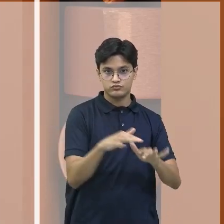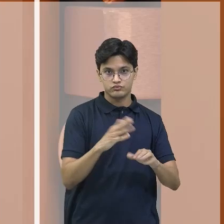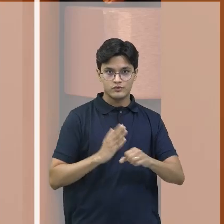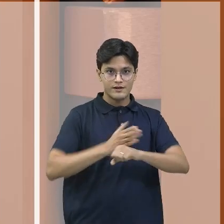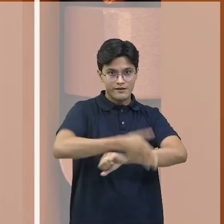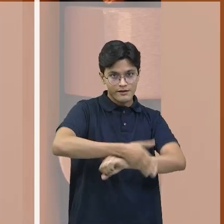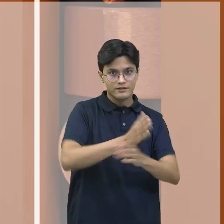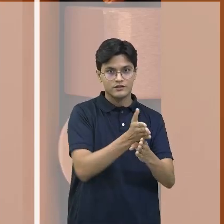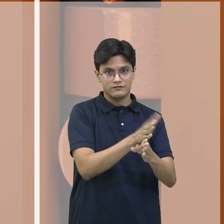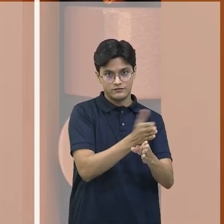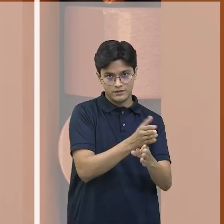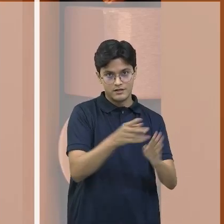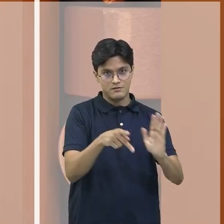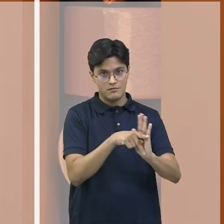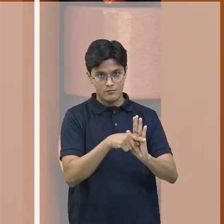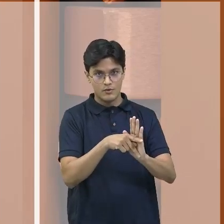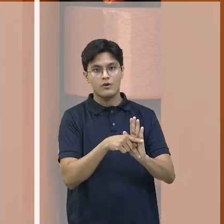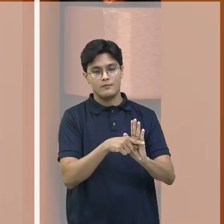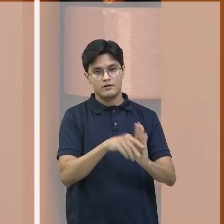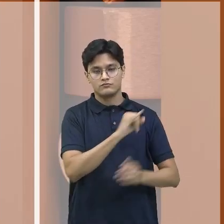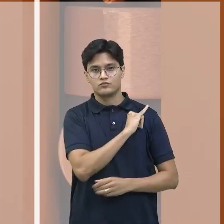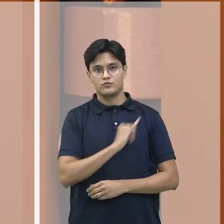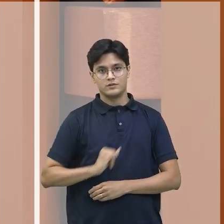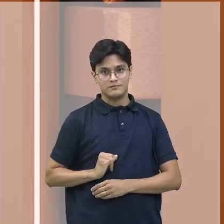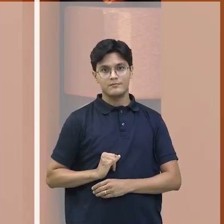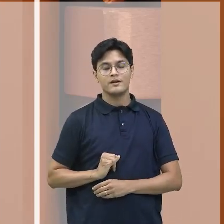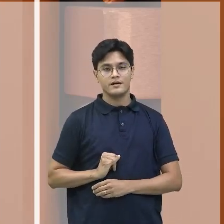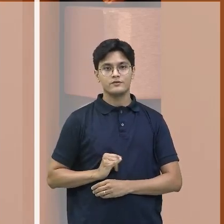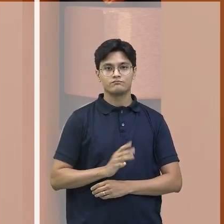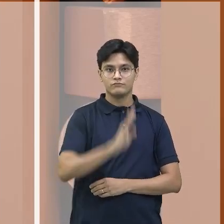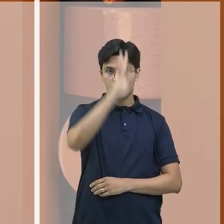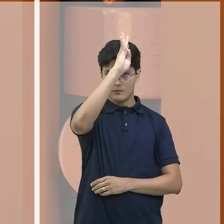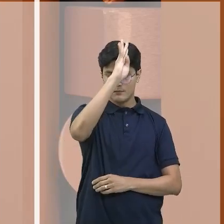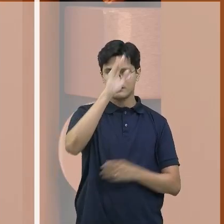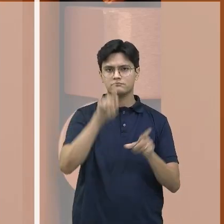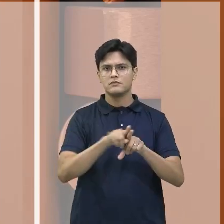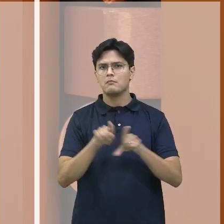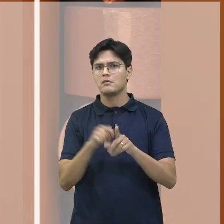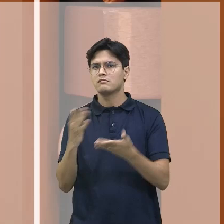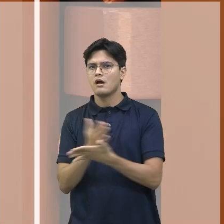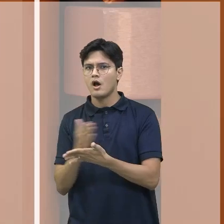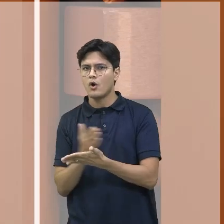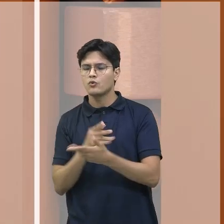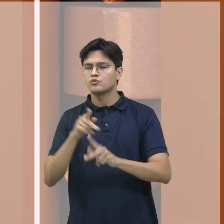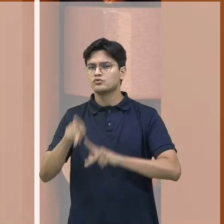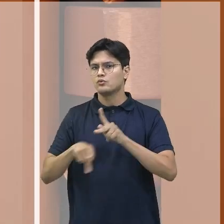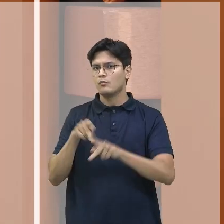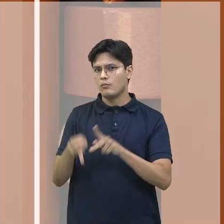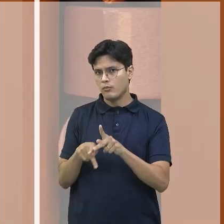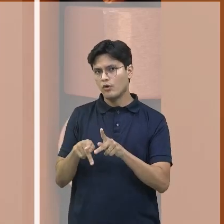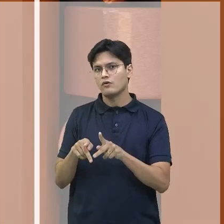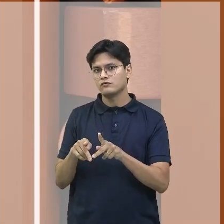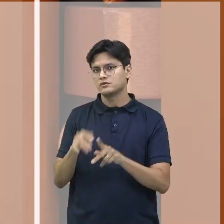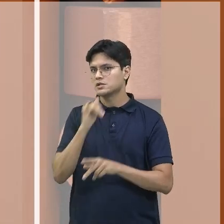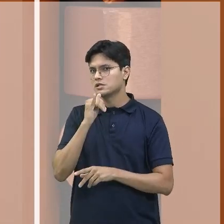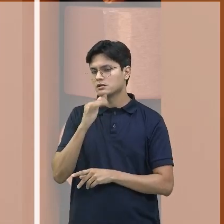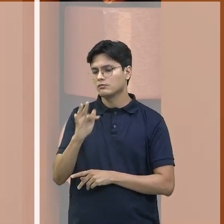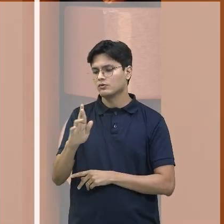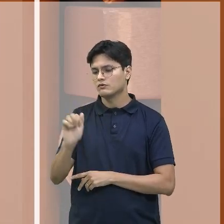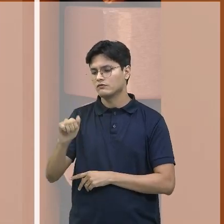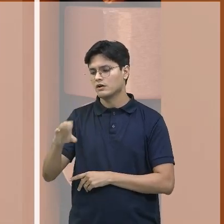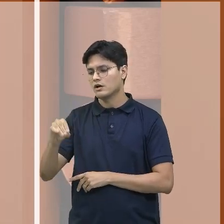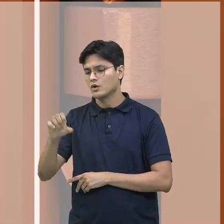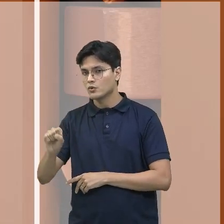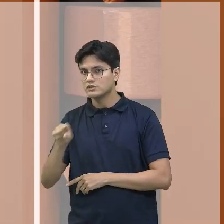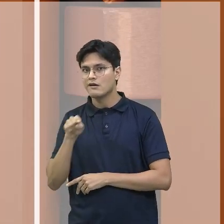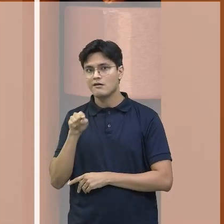fronteiras do Império, e aí nós vamos ver que, inclusive, alguns povos, como esse, os francos, eles vão, então, fazer essa defesa defesa,